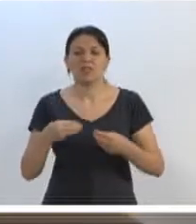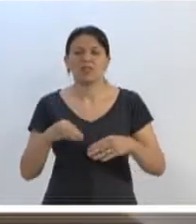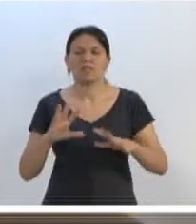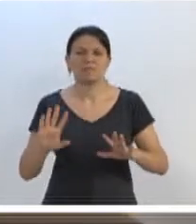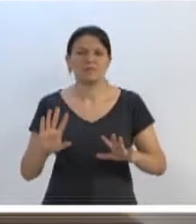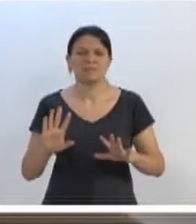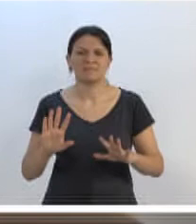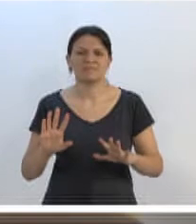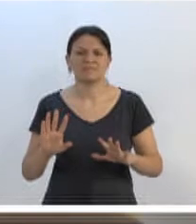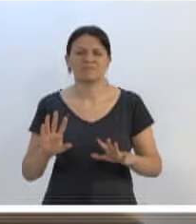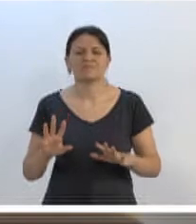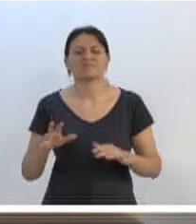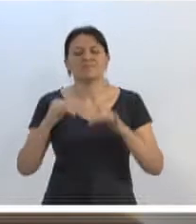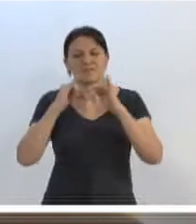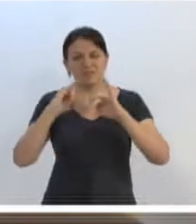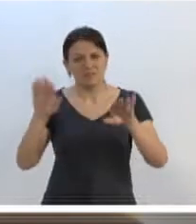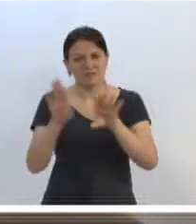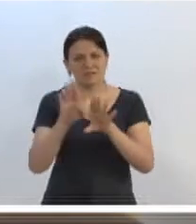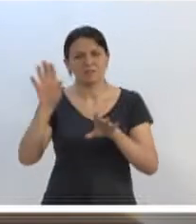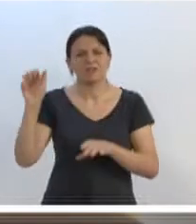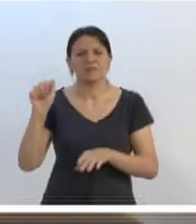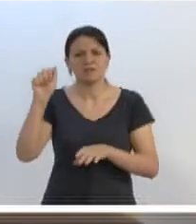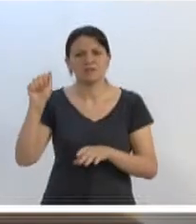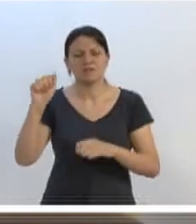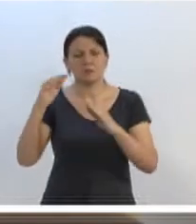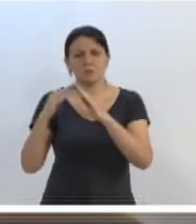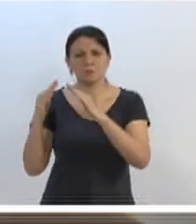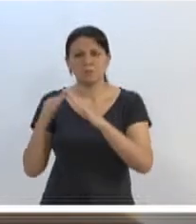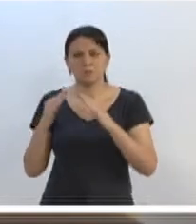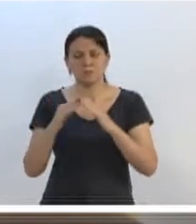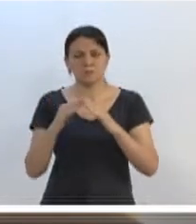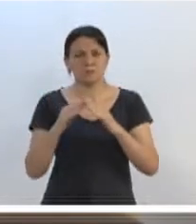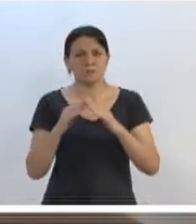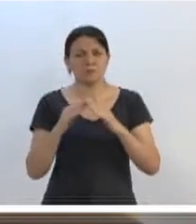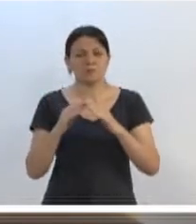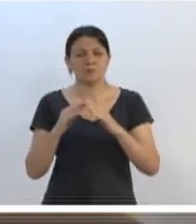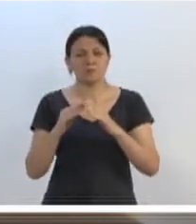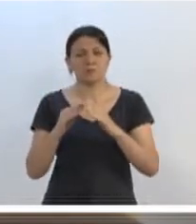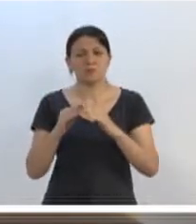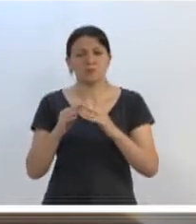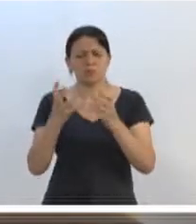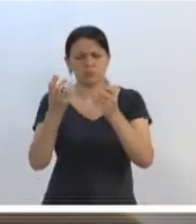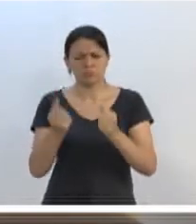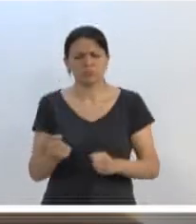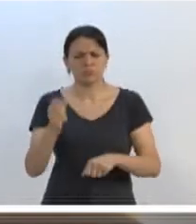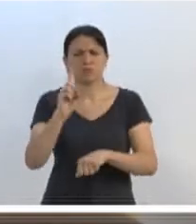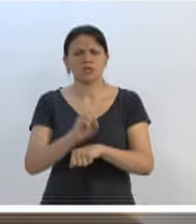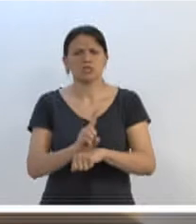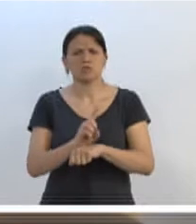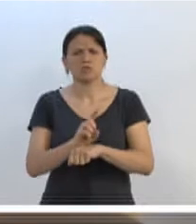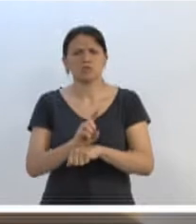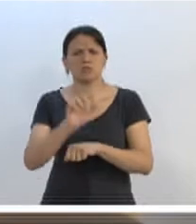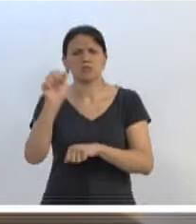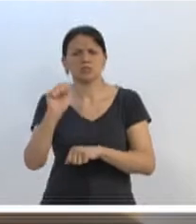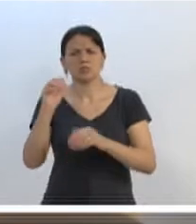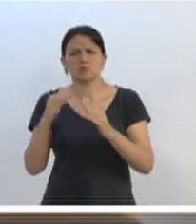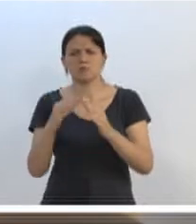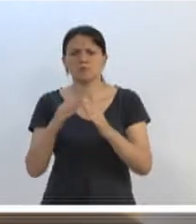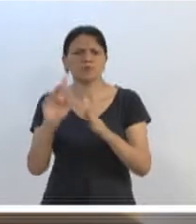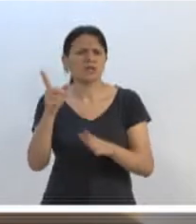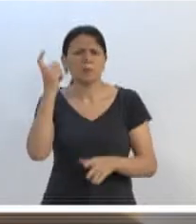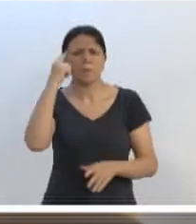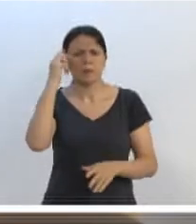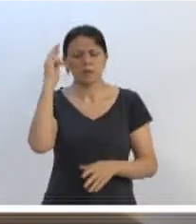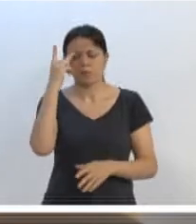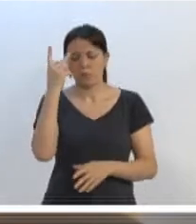recado para as associações de moradores, né, que quando assumem a diretoria dos moradores, não pense só neles. Não pense só